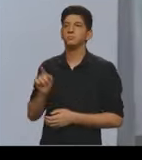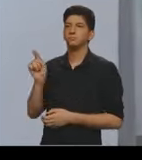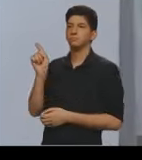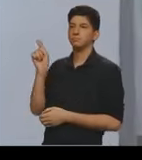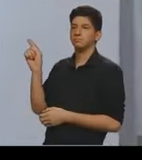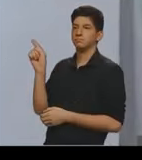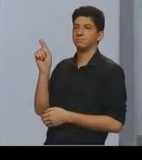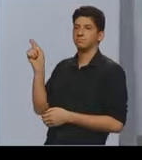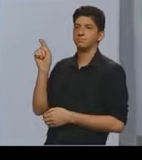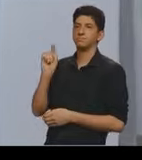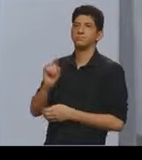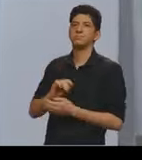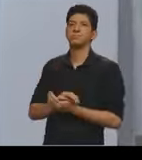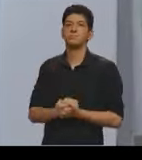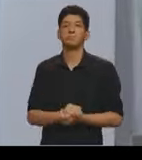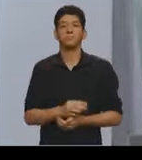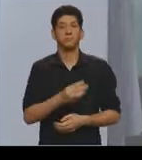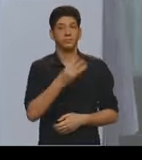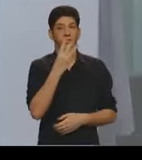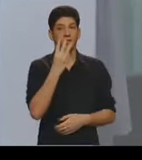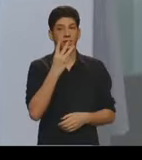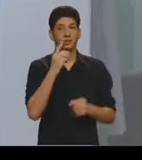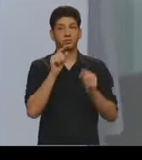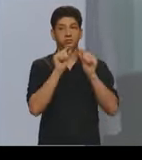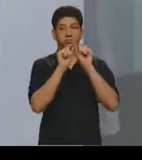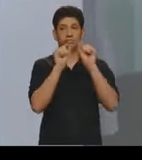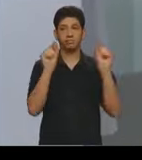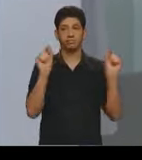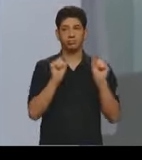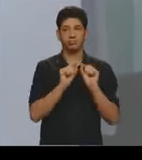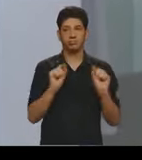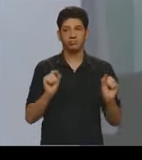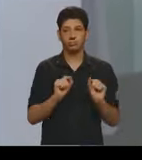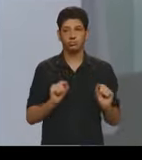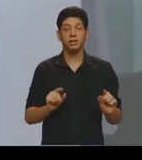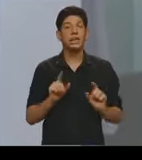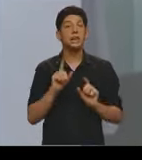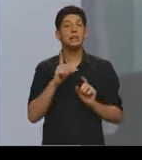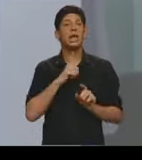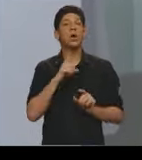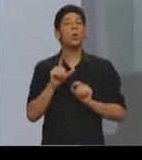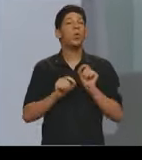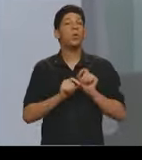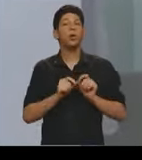retas paralelas cortadas por